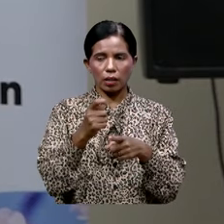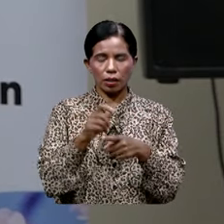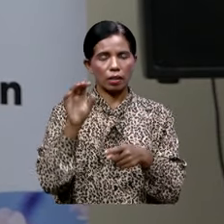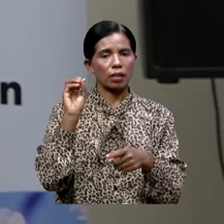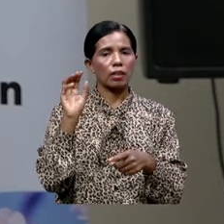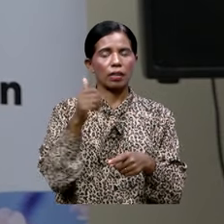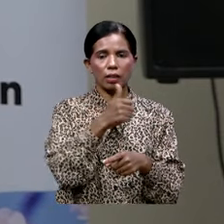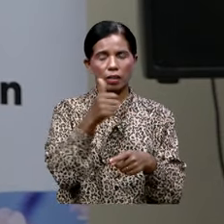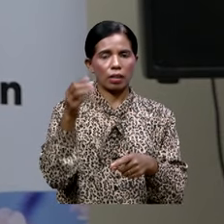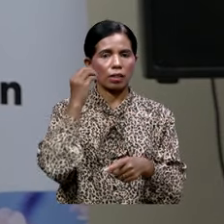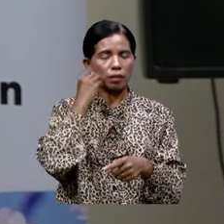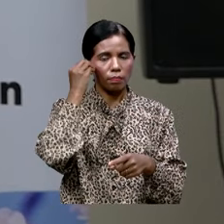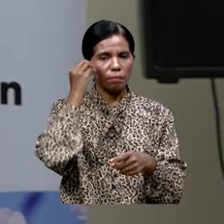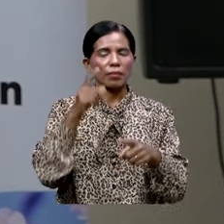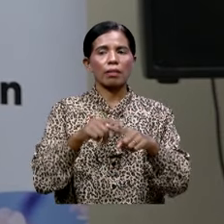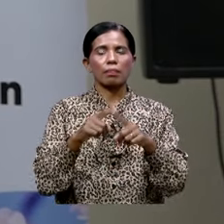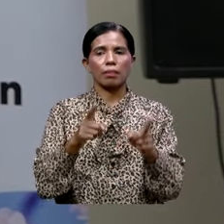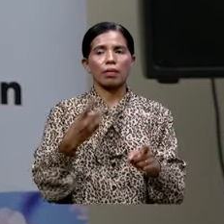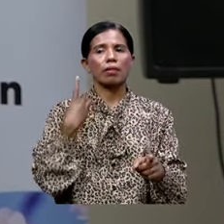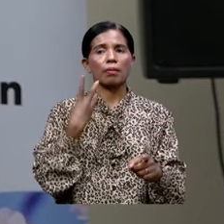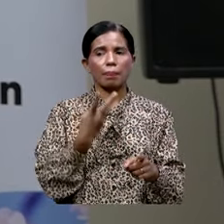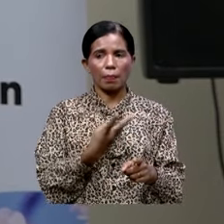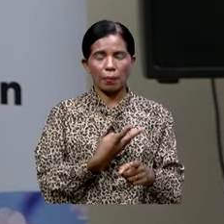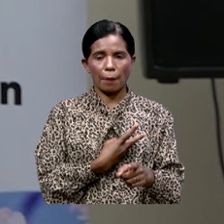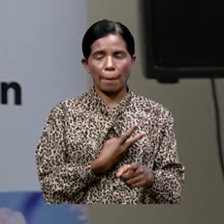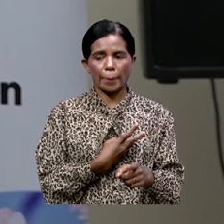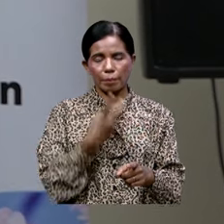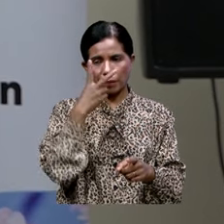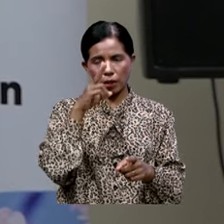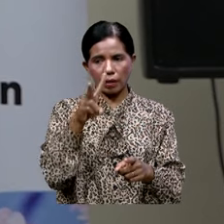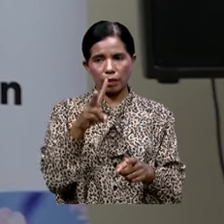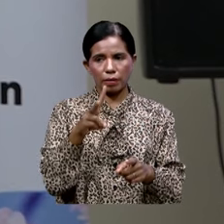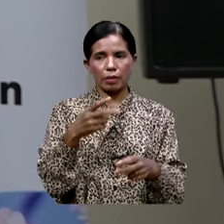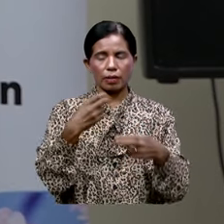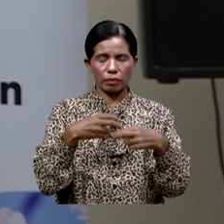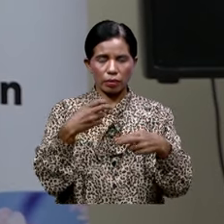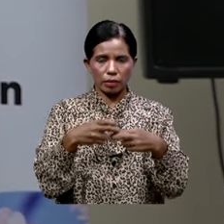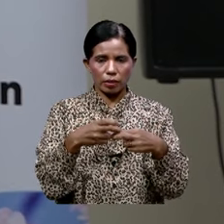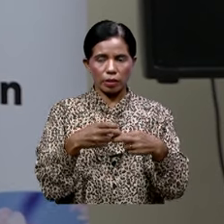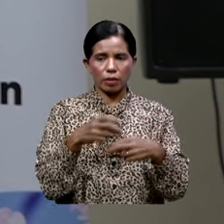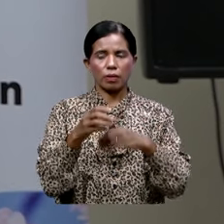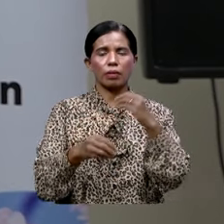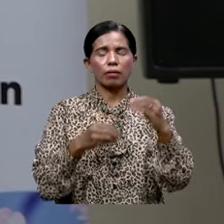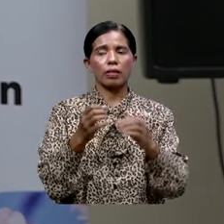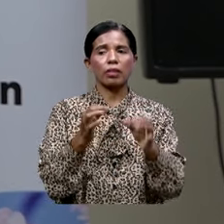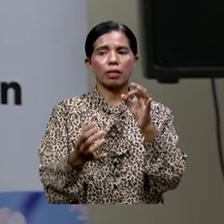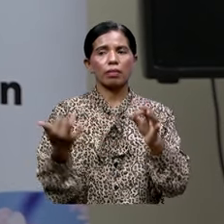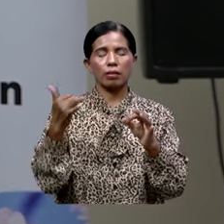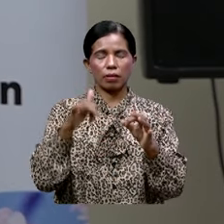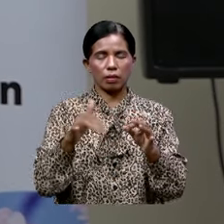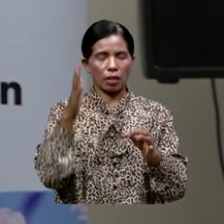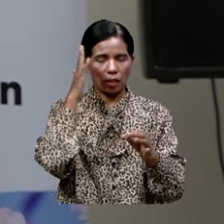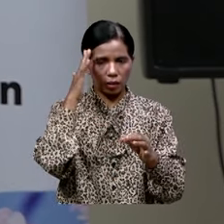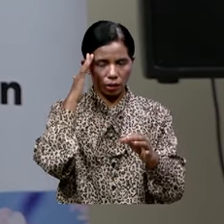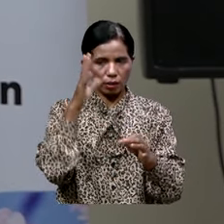omararan mas ami halemos iha dificuldade katak mas que será iha conhecimento